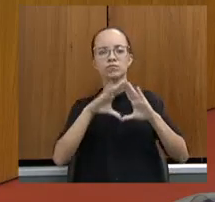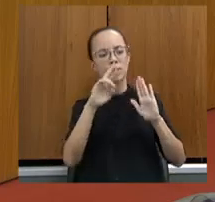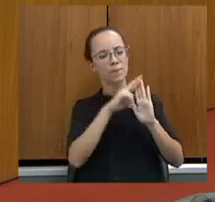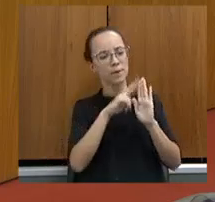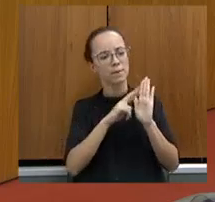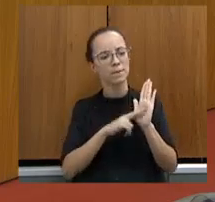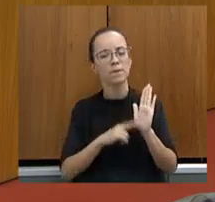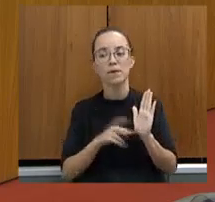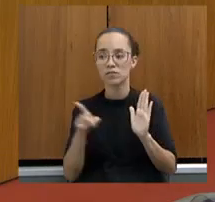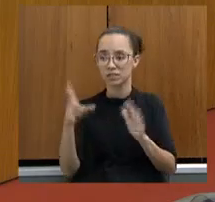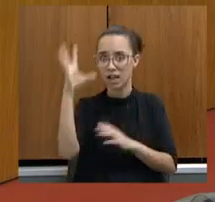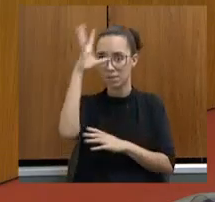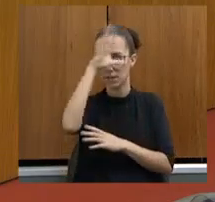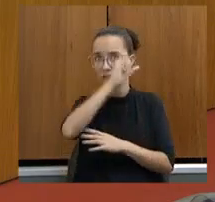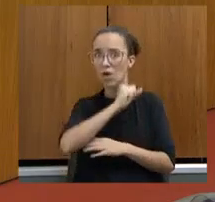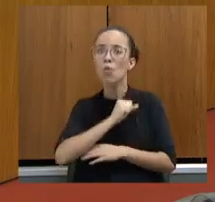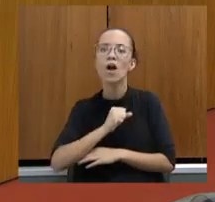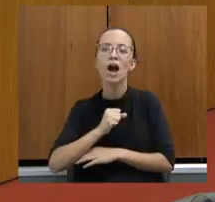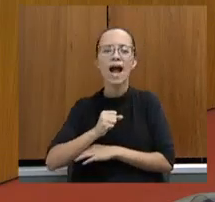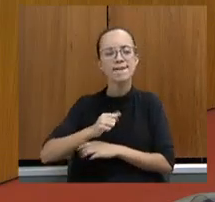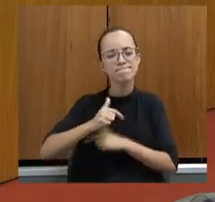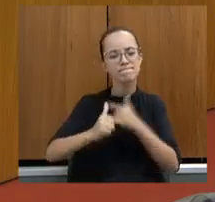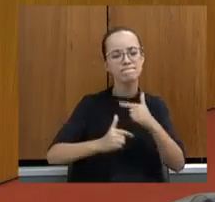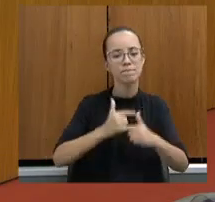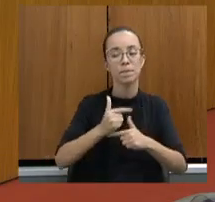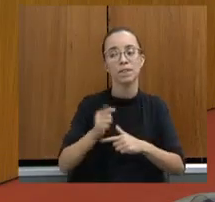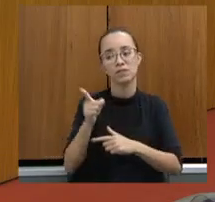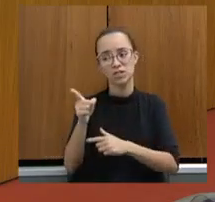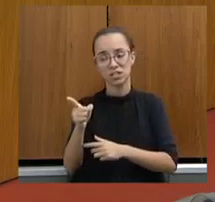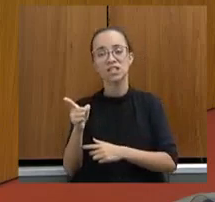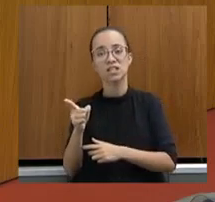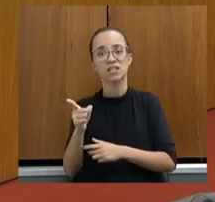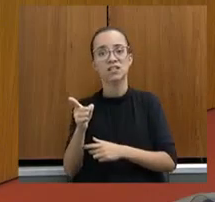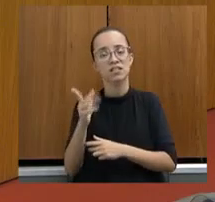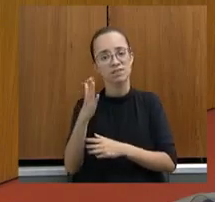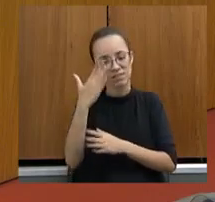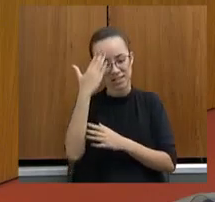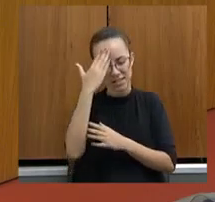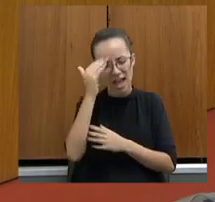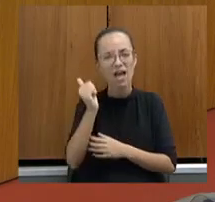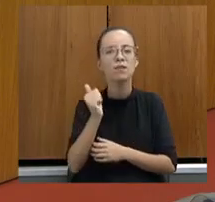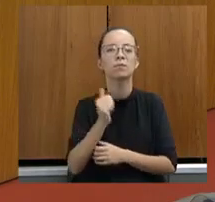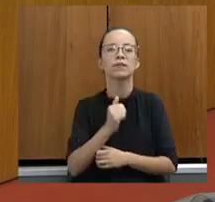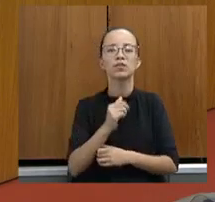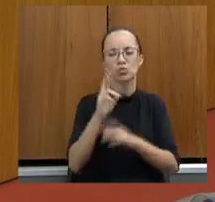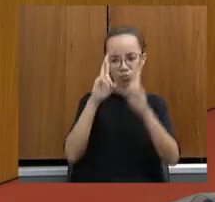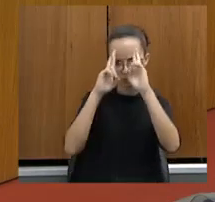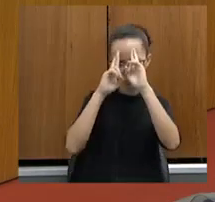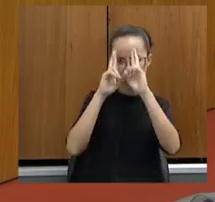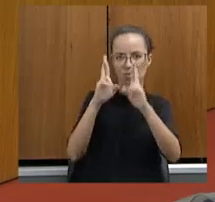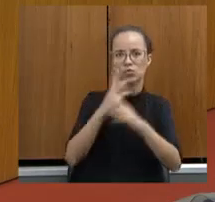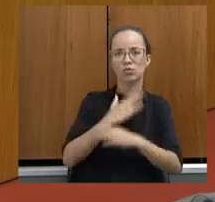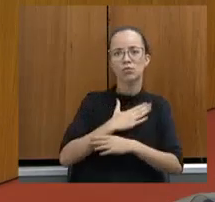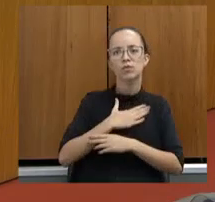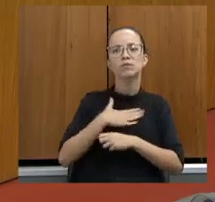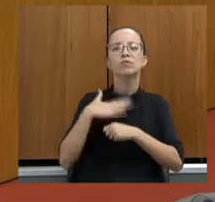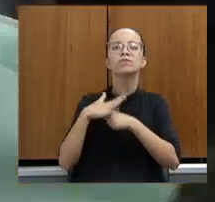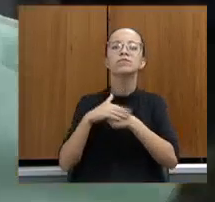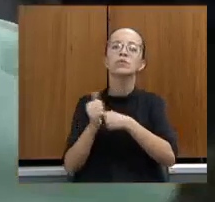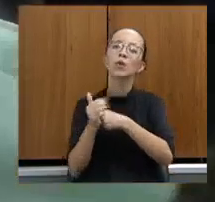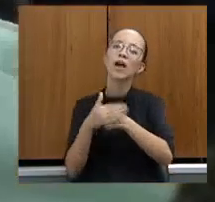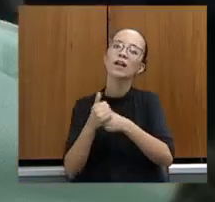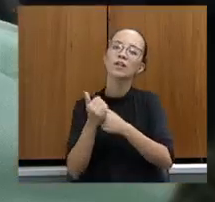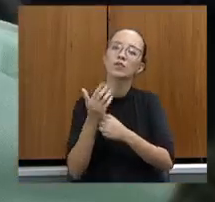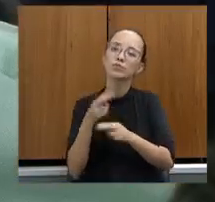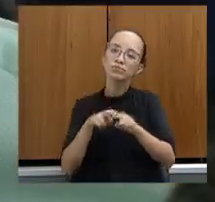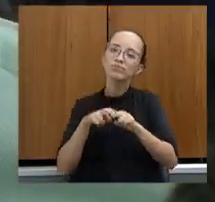a conduzir os trabalhos aqui e faz a diferença você sabe da admiração do respeito e do carinho que